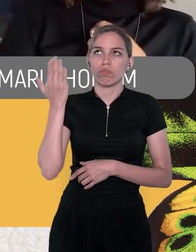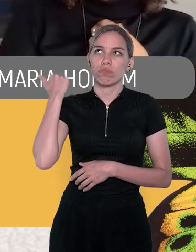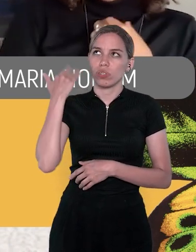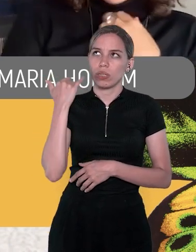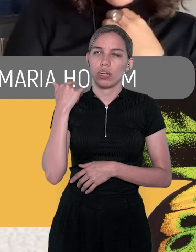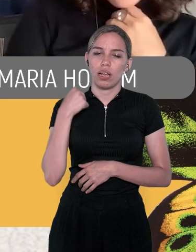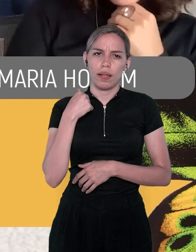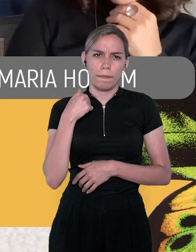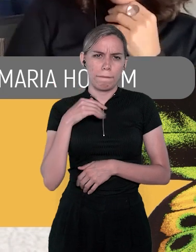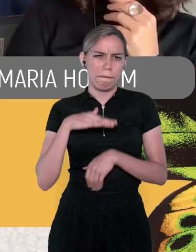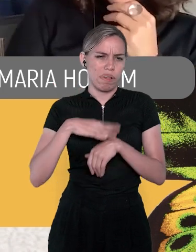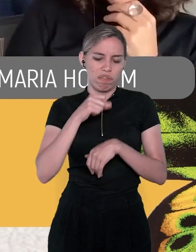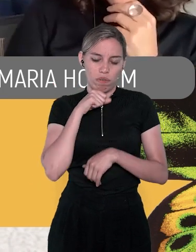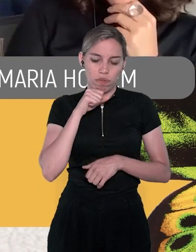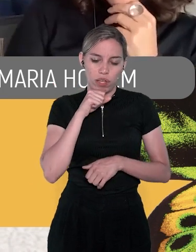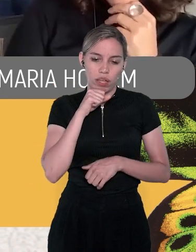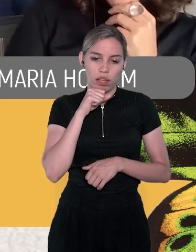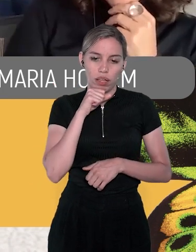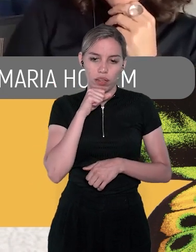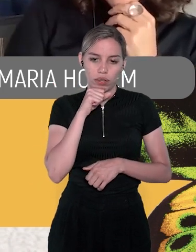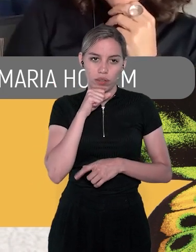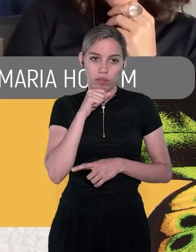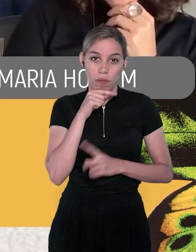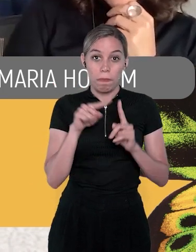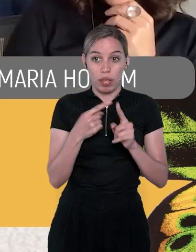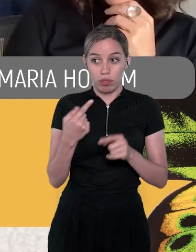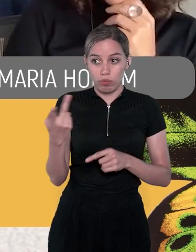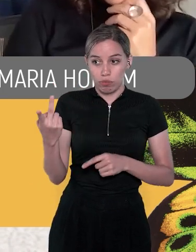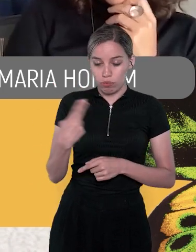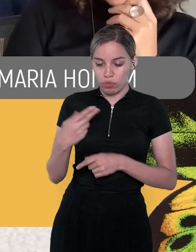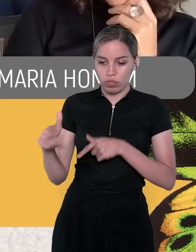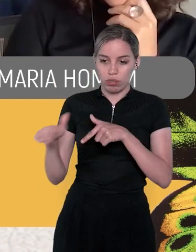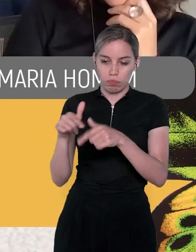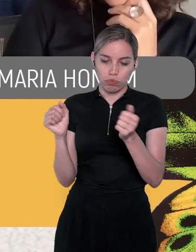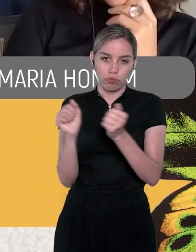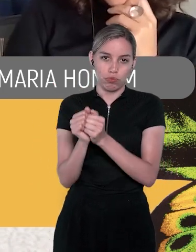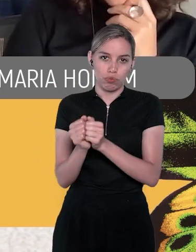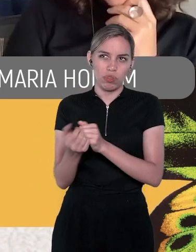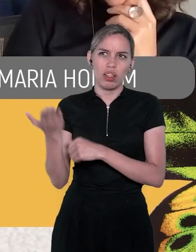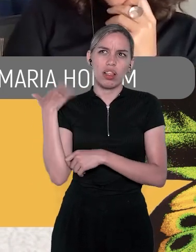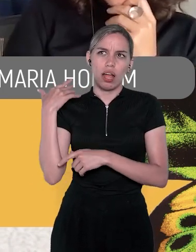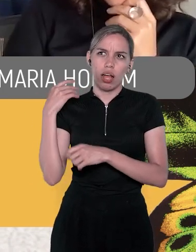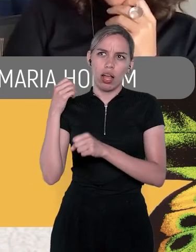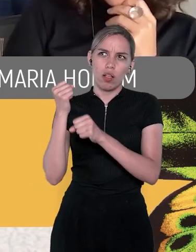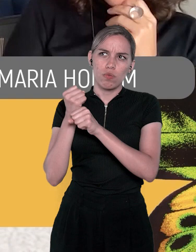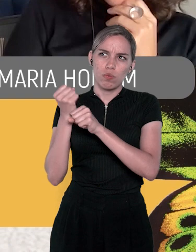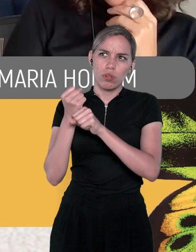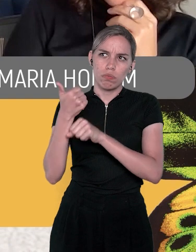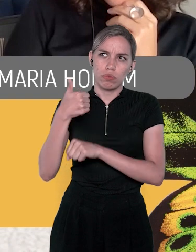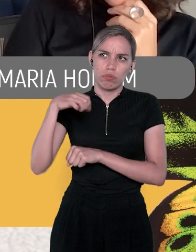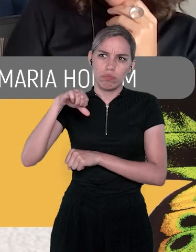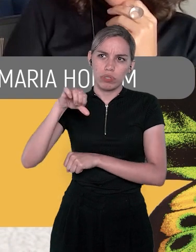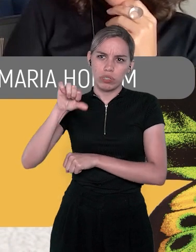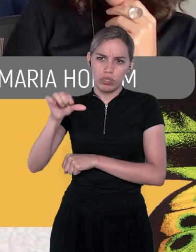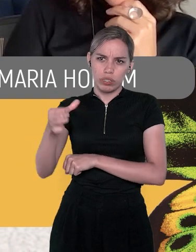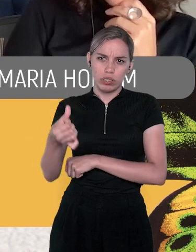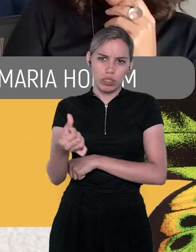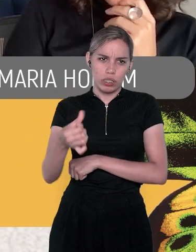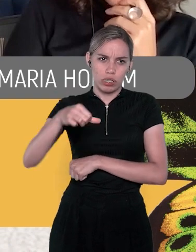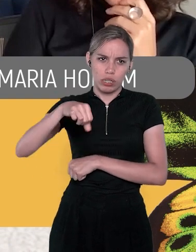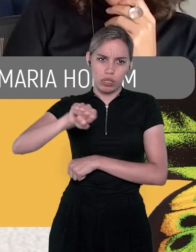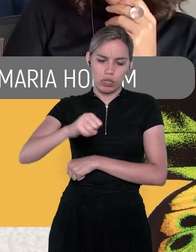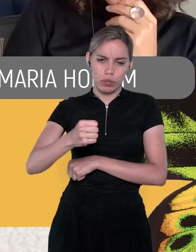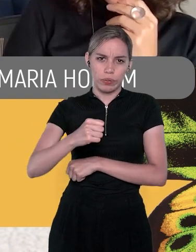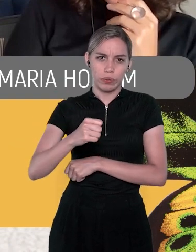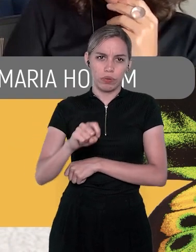já, na verdade ele era bem mais velho do que eu, mas nós ficamos muito amigos, trabalhamos juntos, Luciano Martins, lá em 68, quando estava aquela